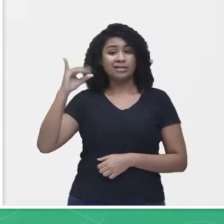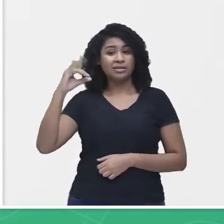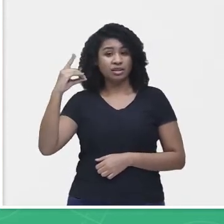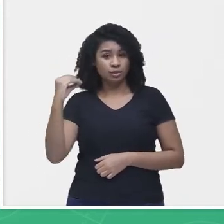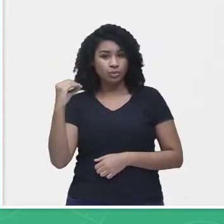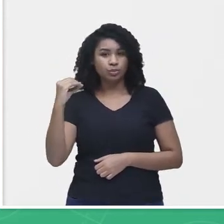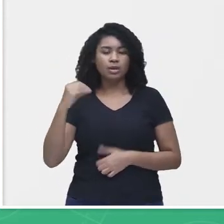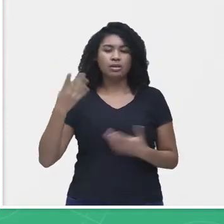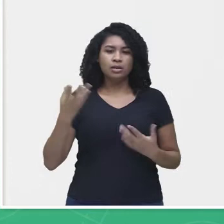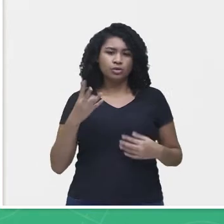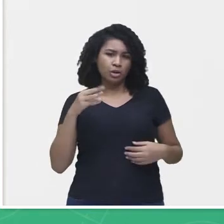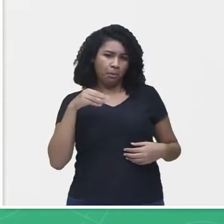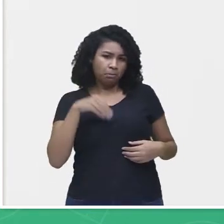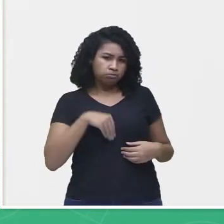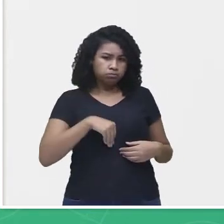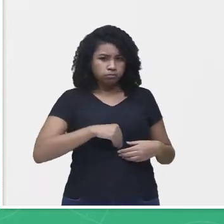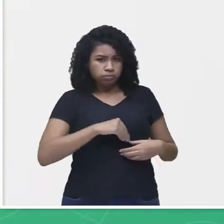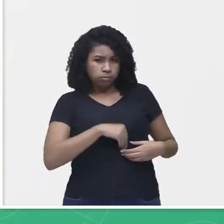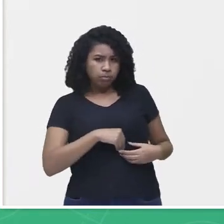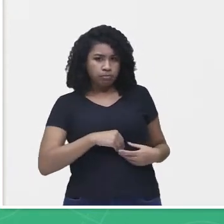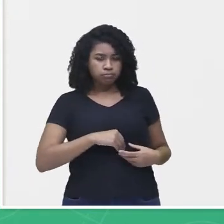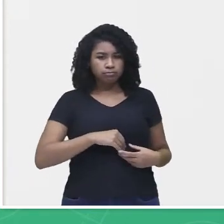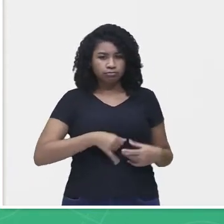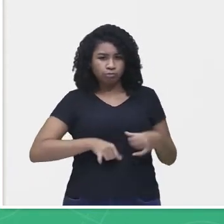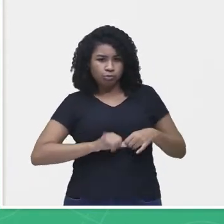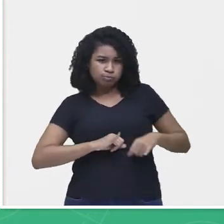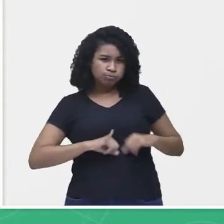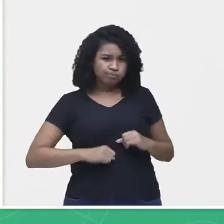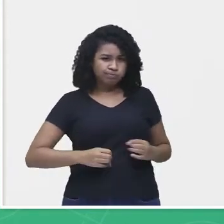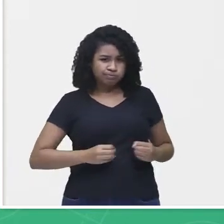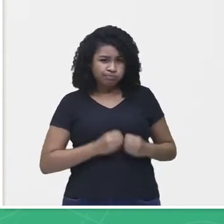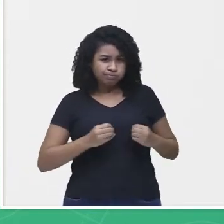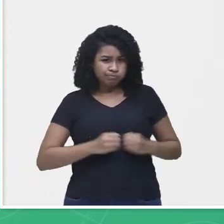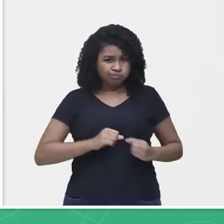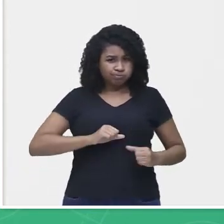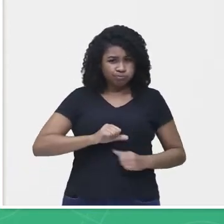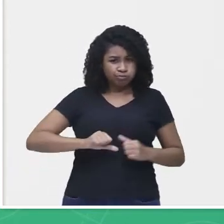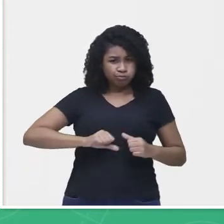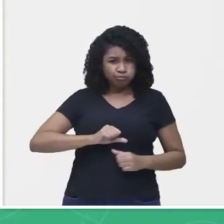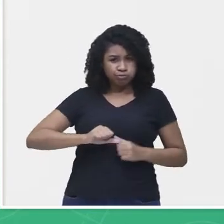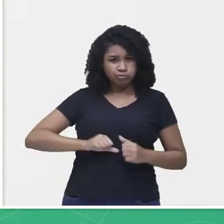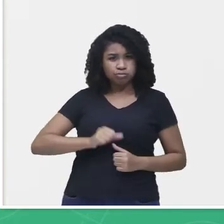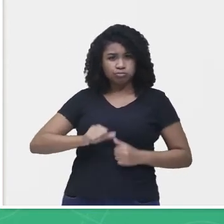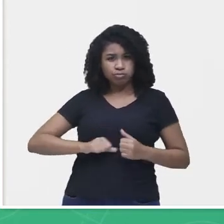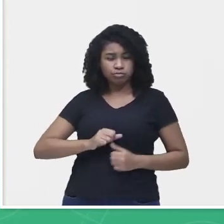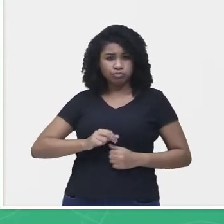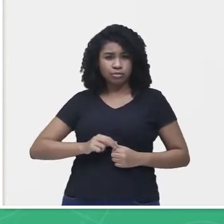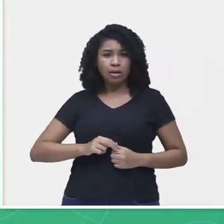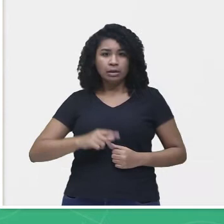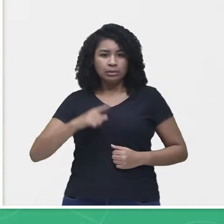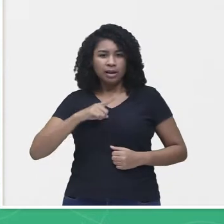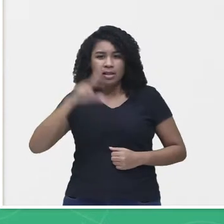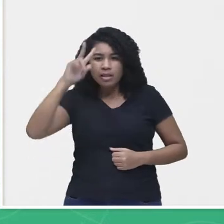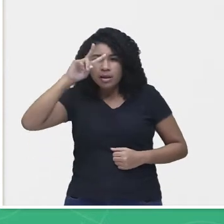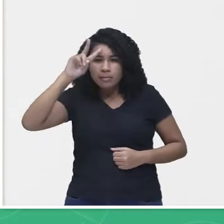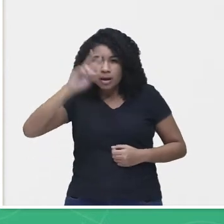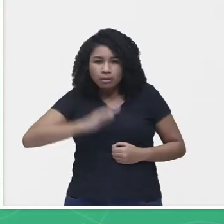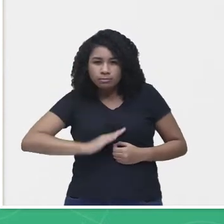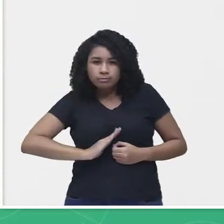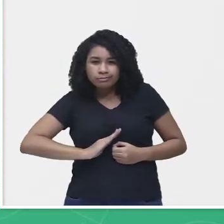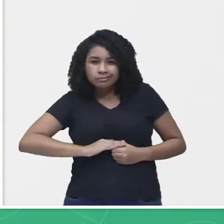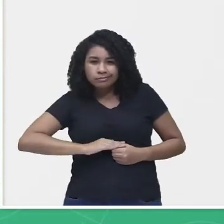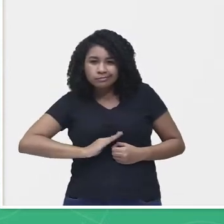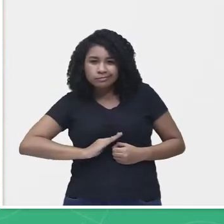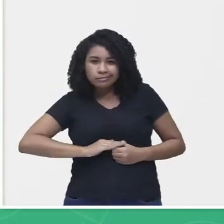tem essas conexões, ó, do estômago com o esôfago, eu tenho a cárdia. Lembra que eu falei para vocês?